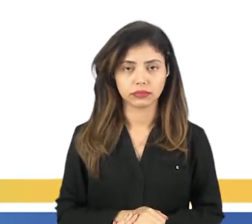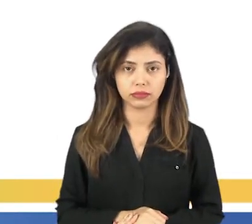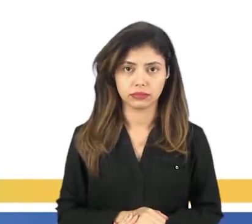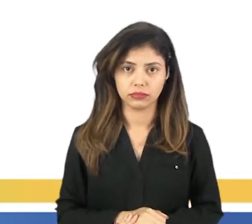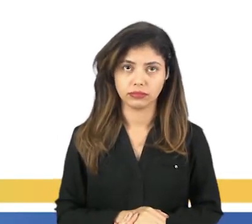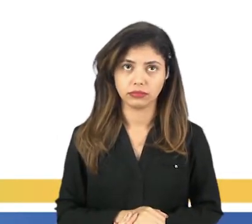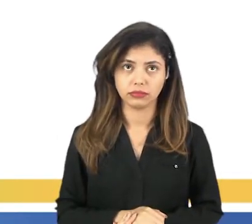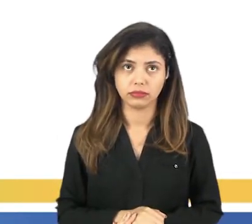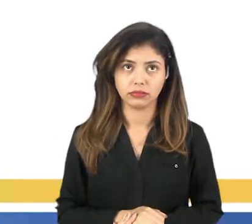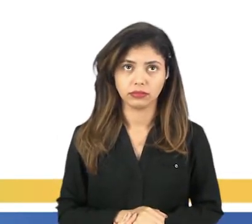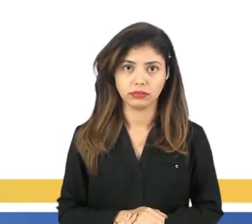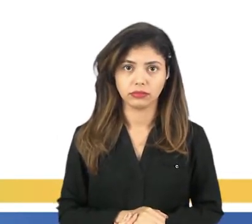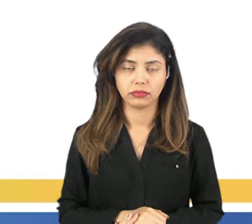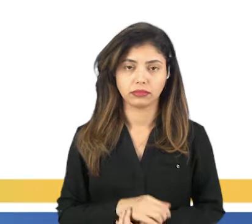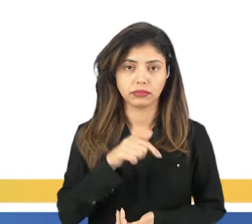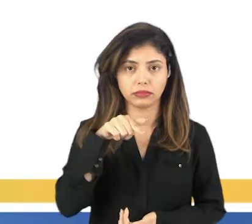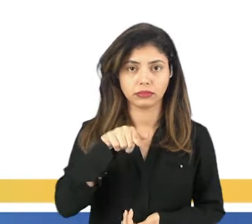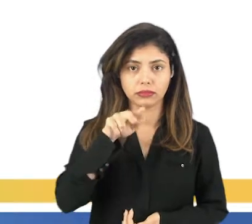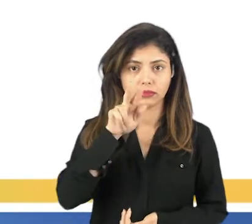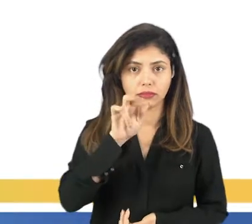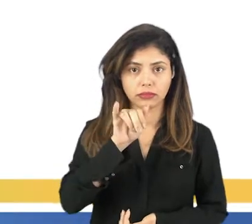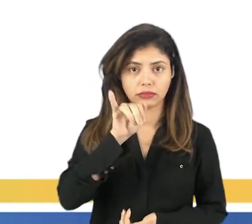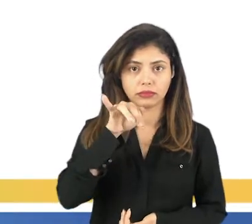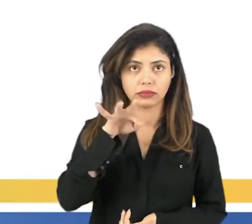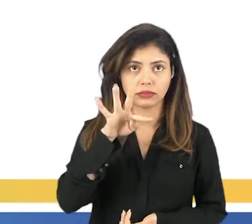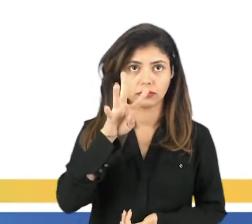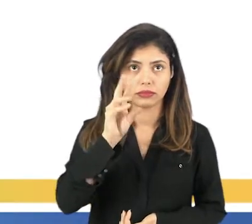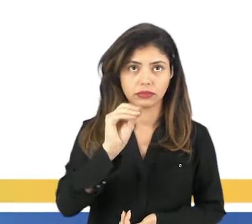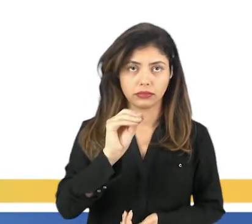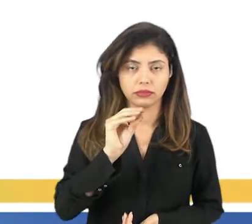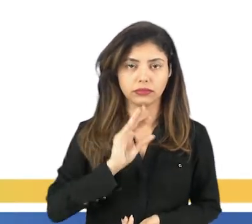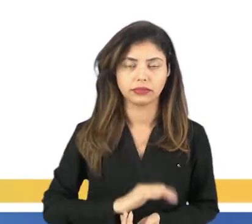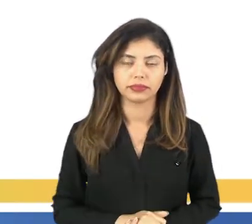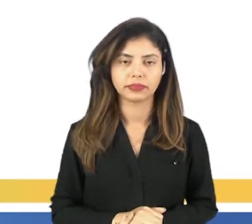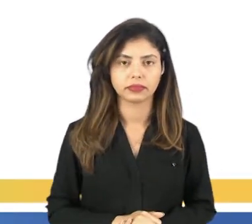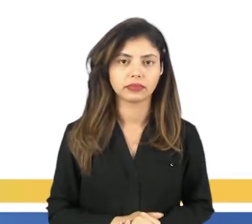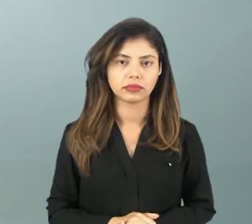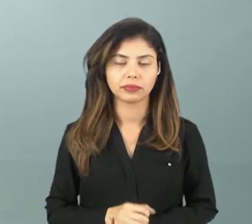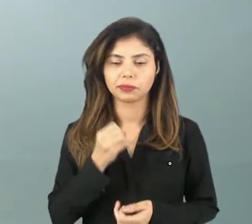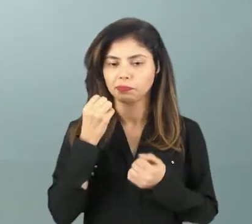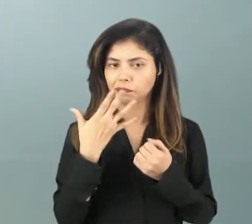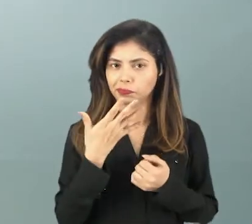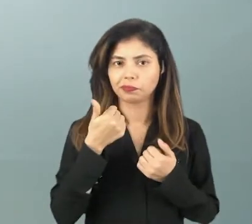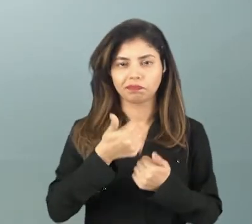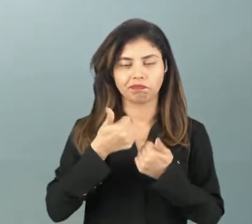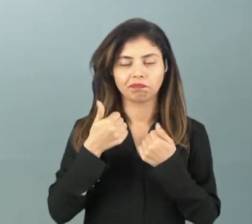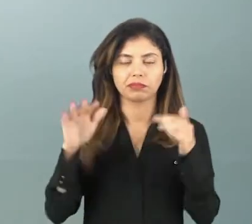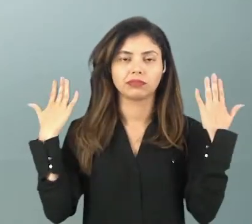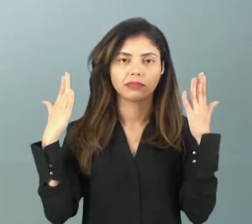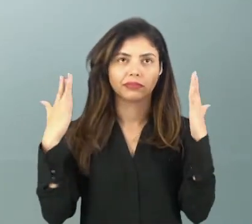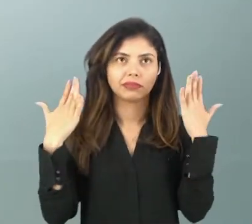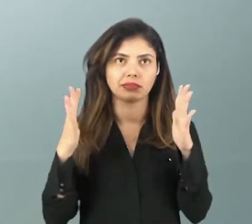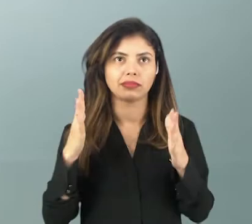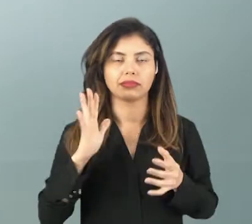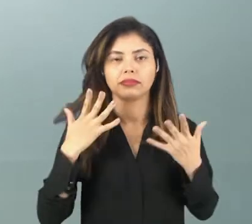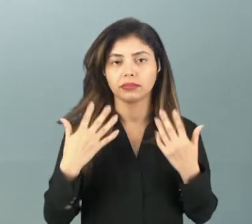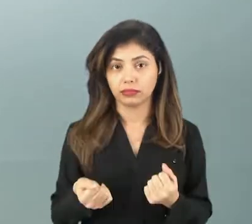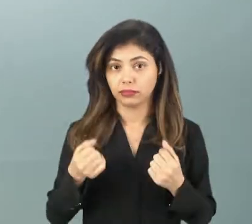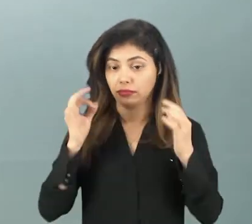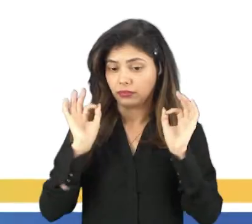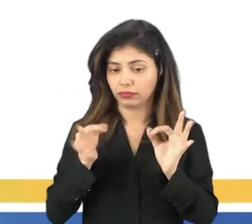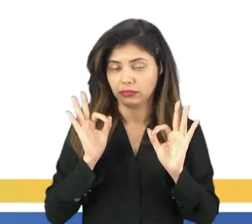vai ser quinto. Então, eu tenho 1/5. Muito bem, acertaram também, não